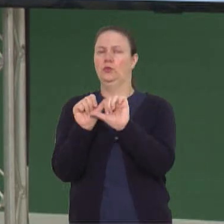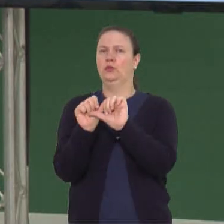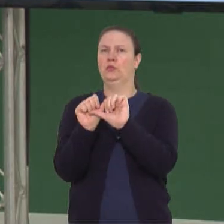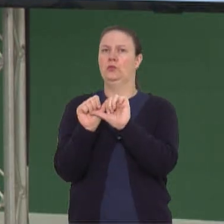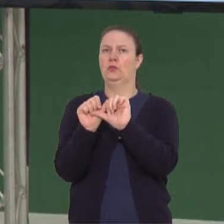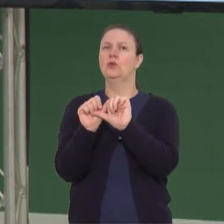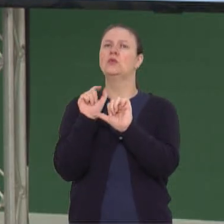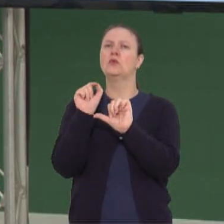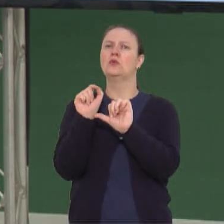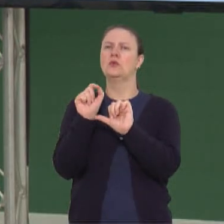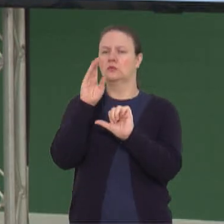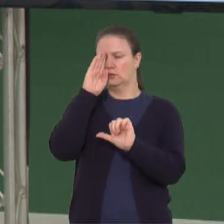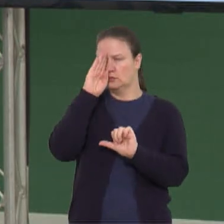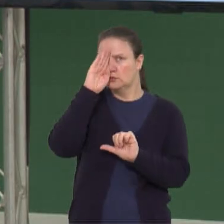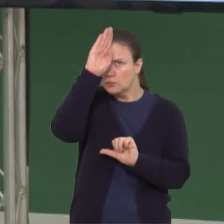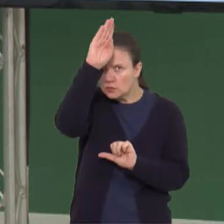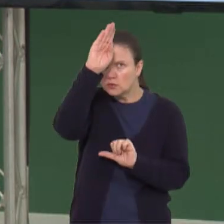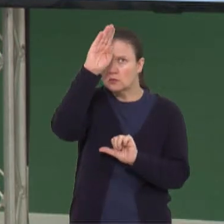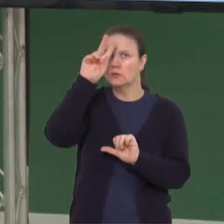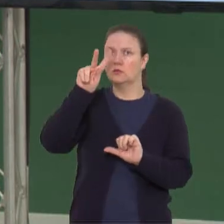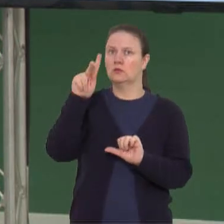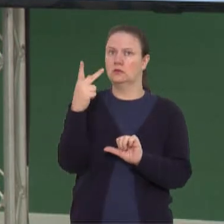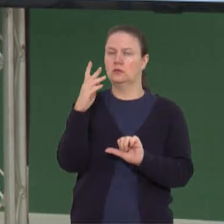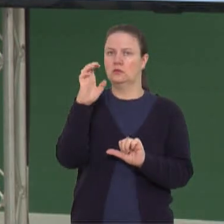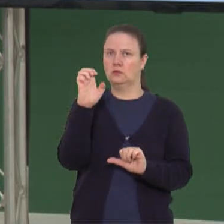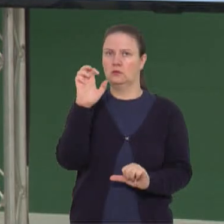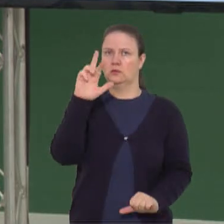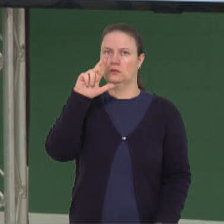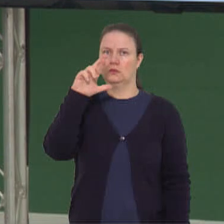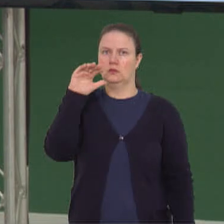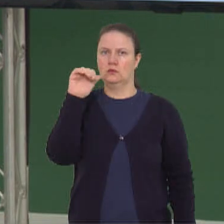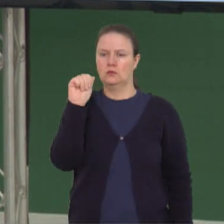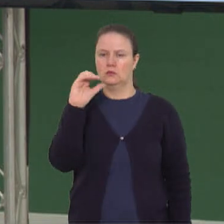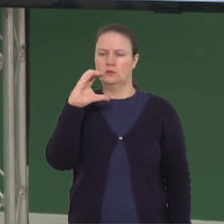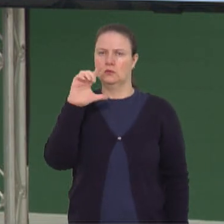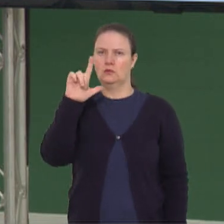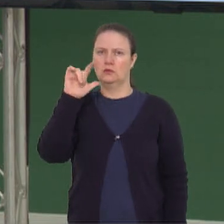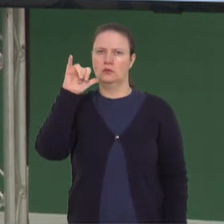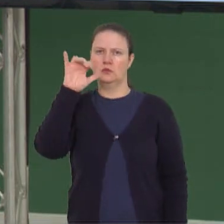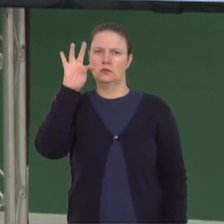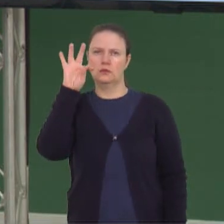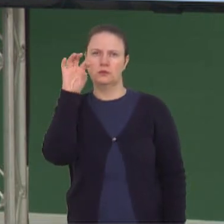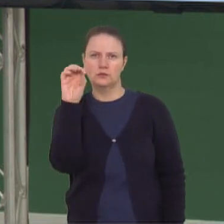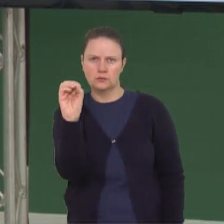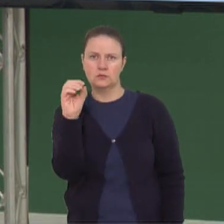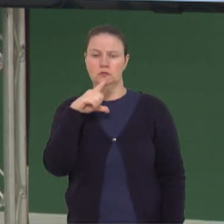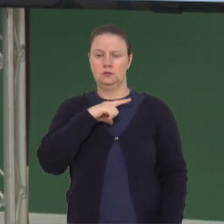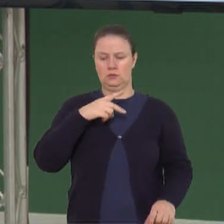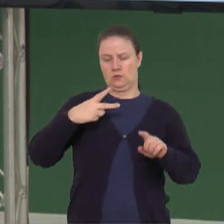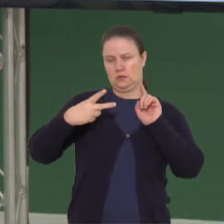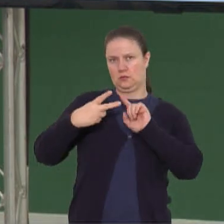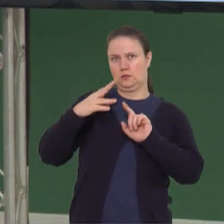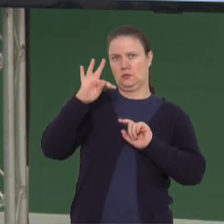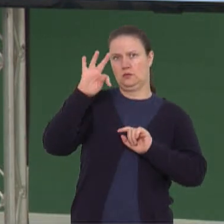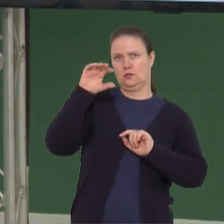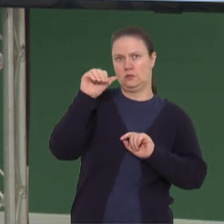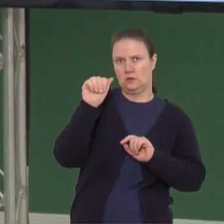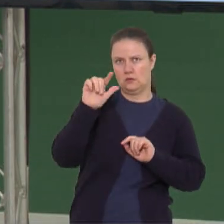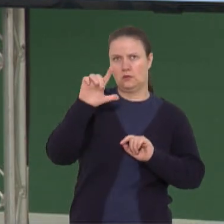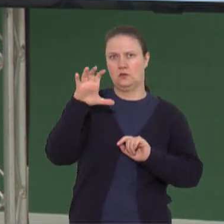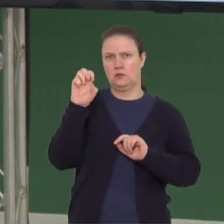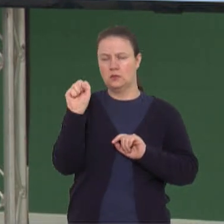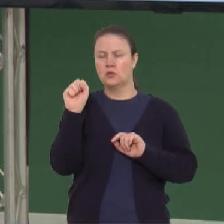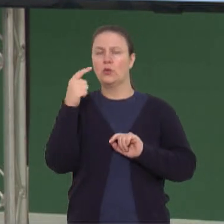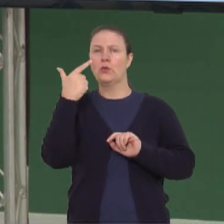ideia principal de Heráclito. Aqui estão citados Tales, Anaximandro e Anaximenes, porque